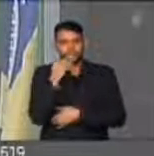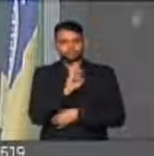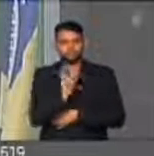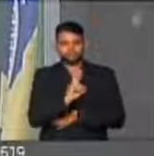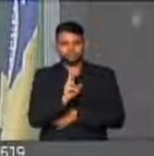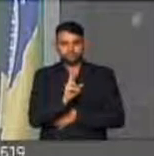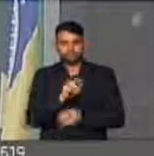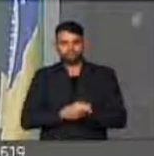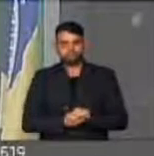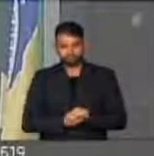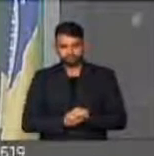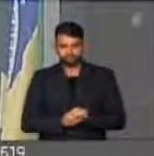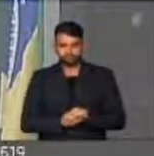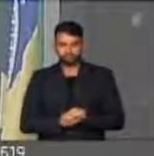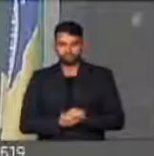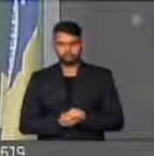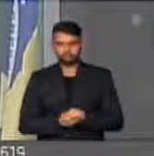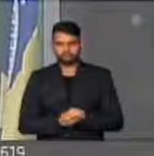reais.